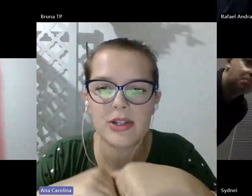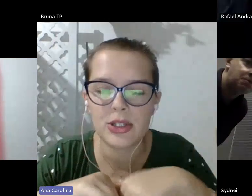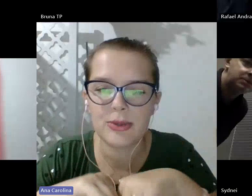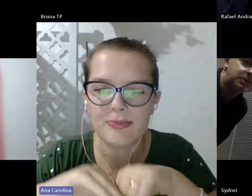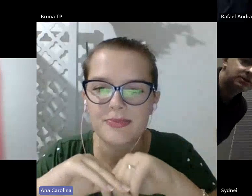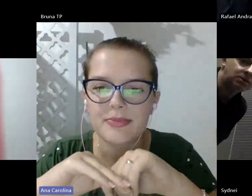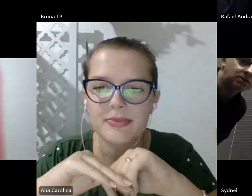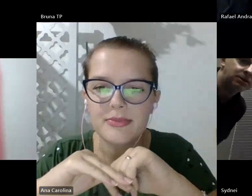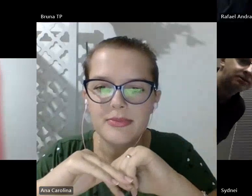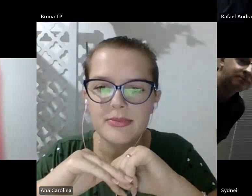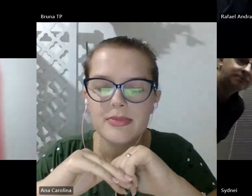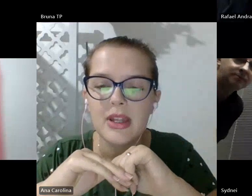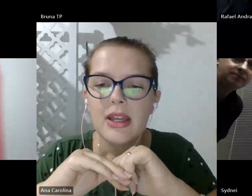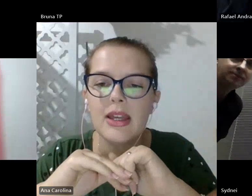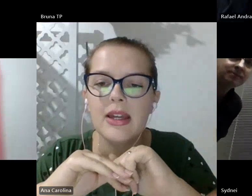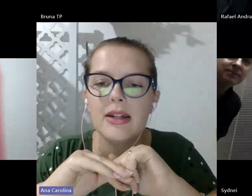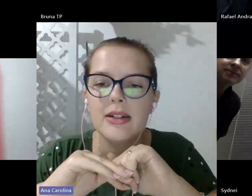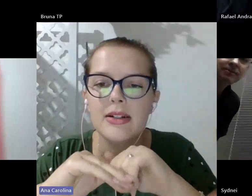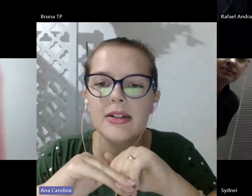bem certinho.